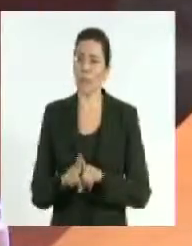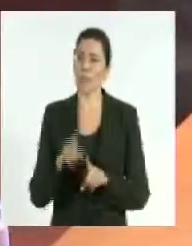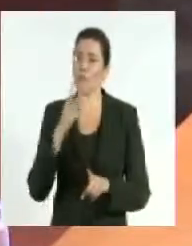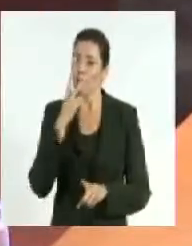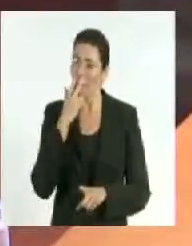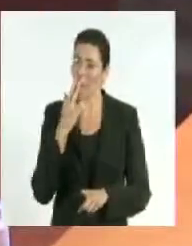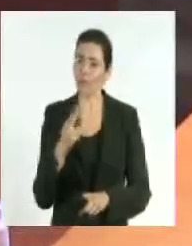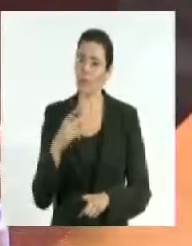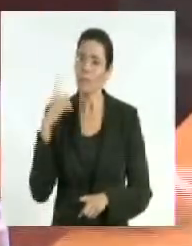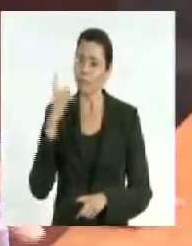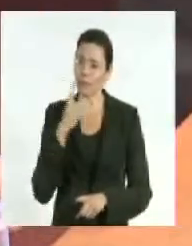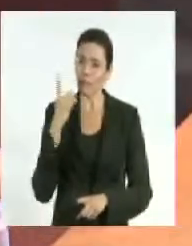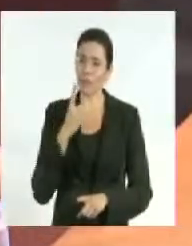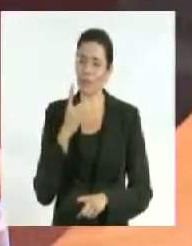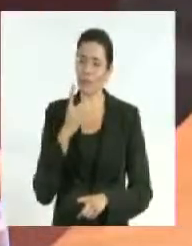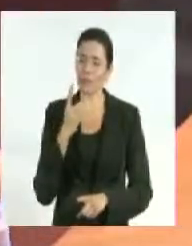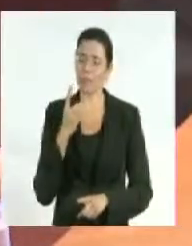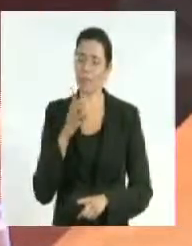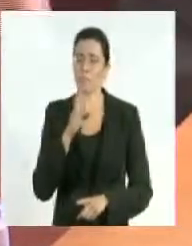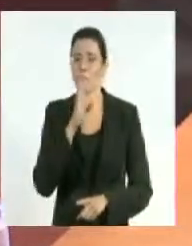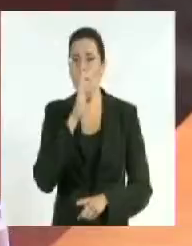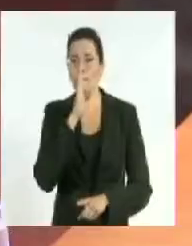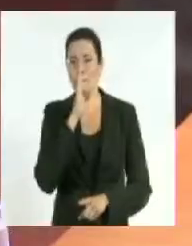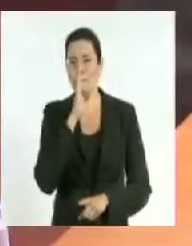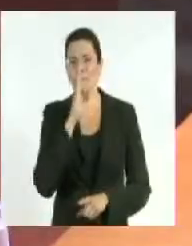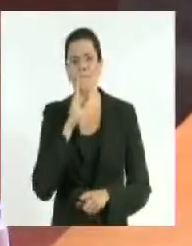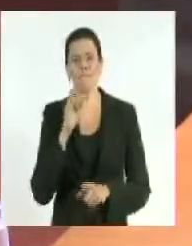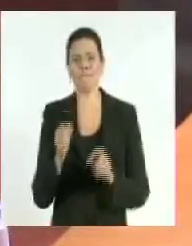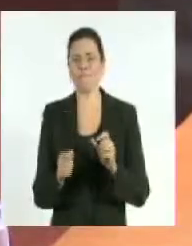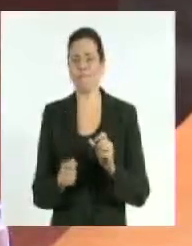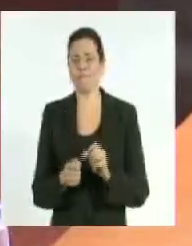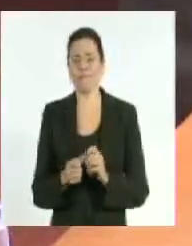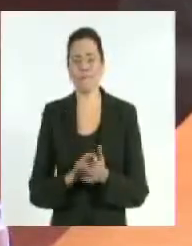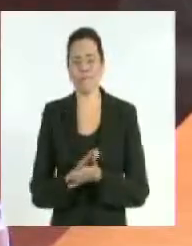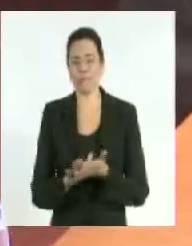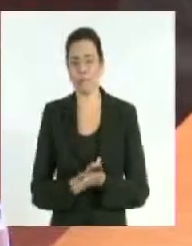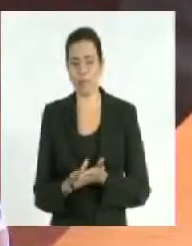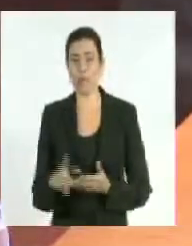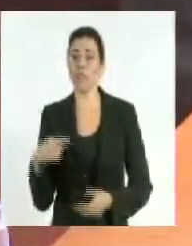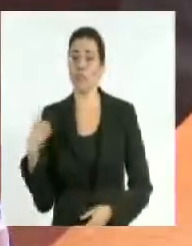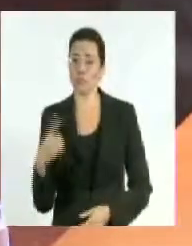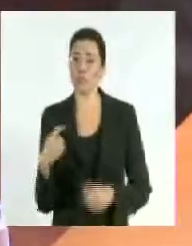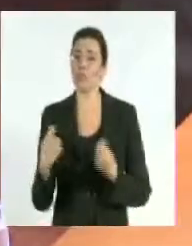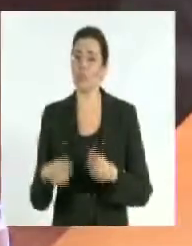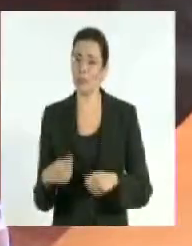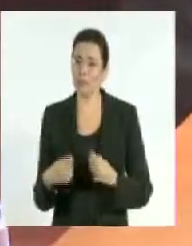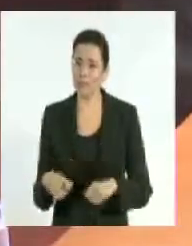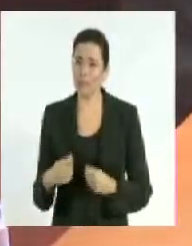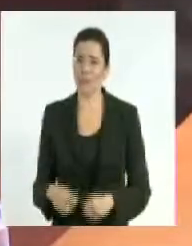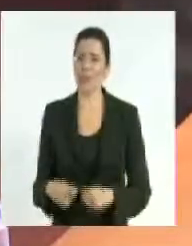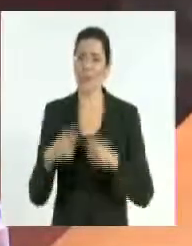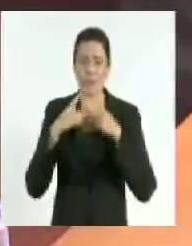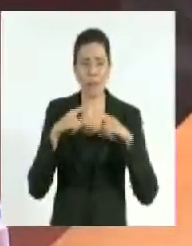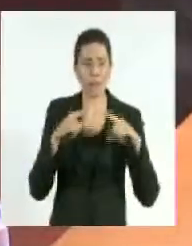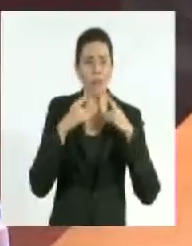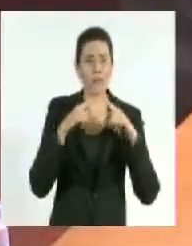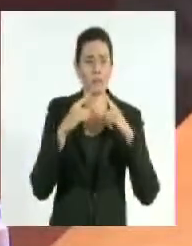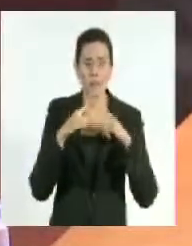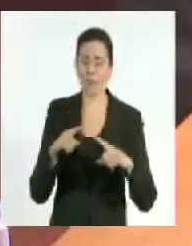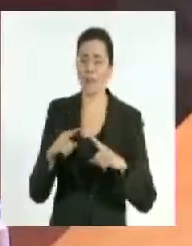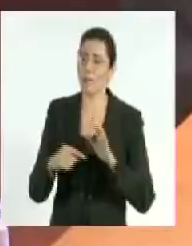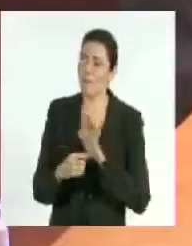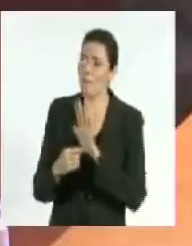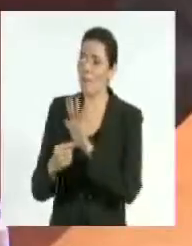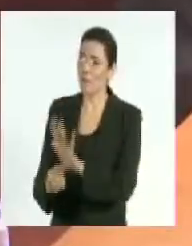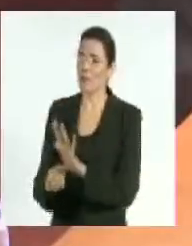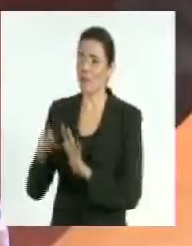não temos levado isso avante, senhor presidente. E é preciso que a gente se manifeste com uma moção de repúdio ao governo federal e à